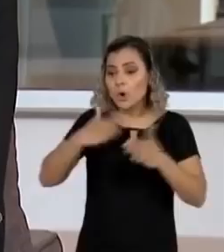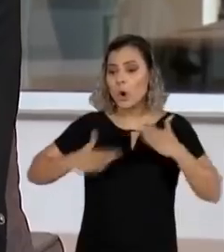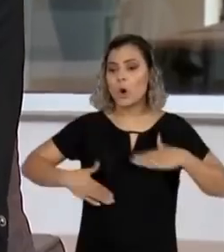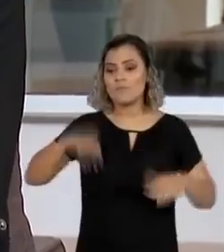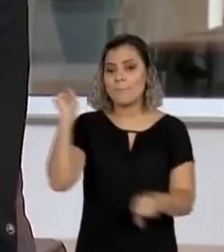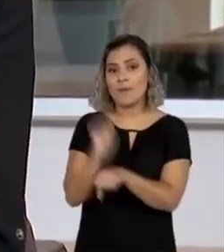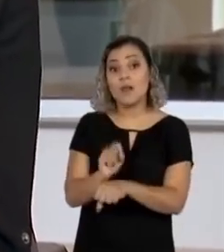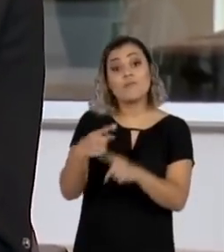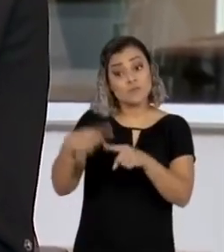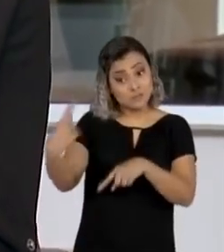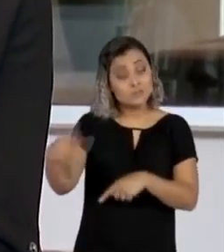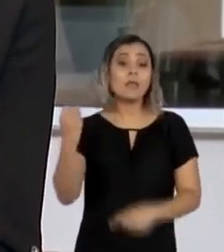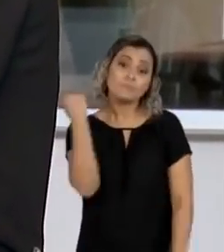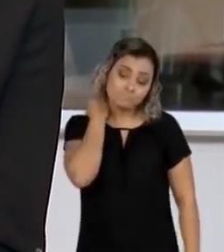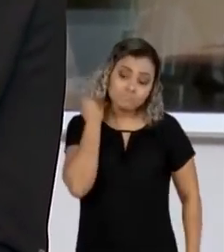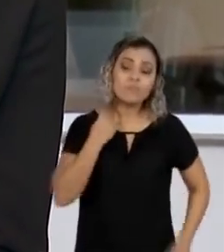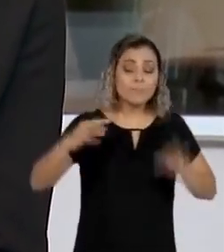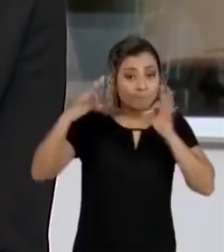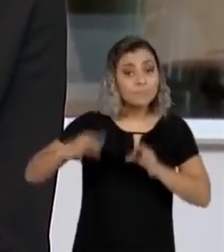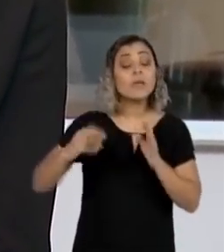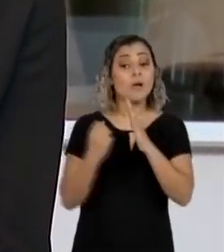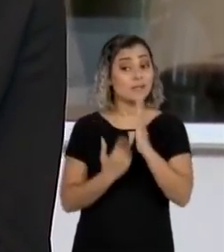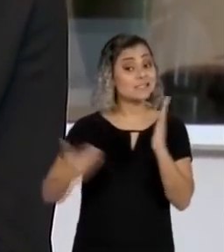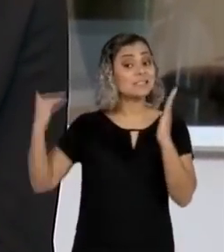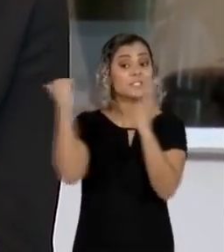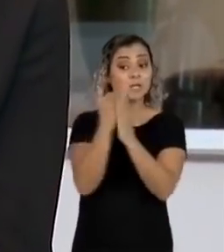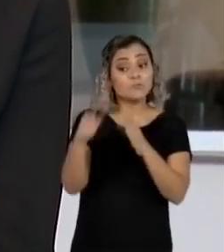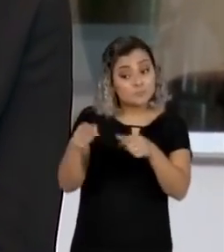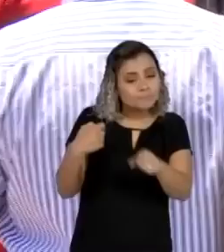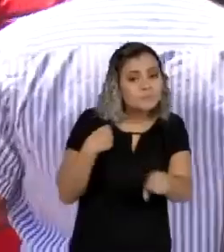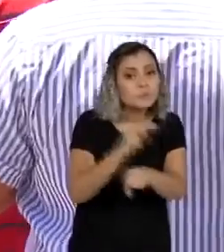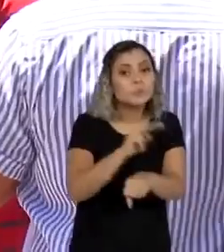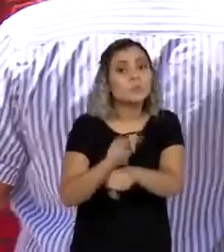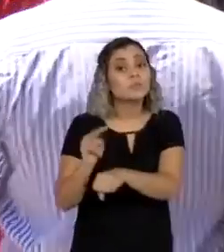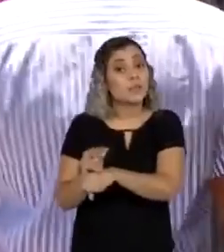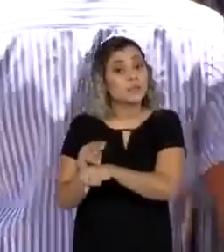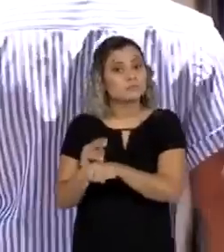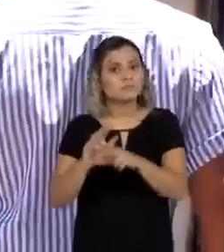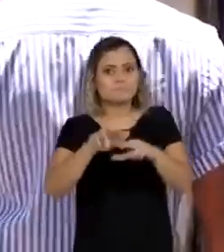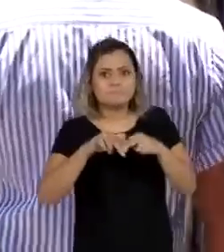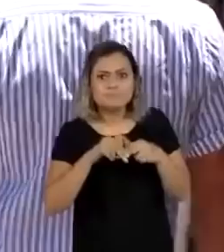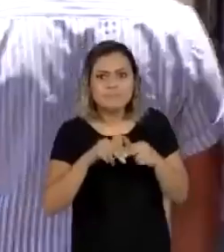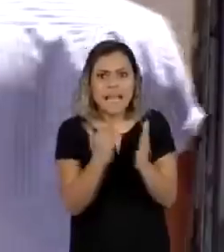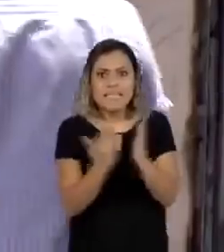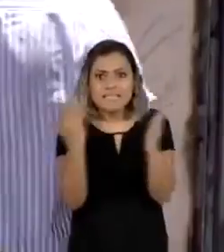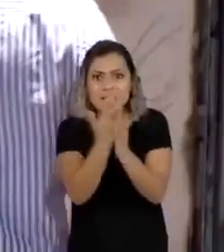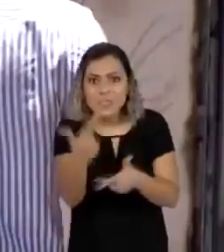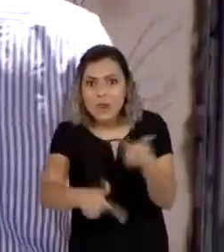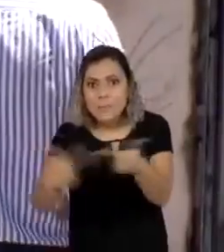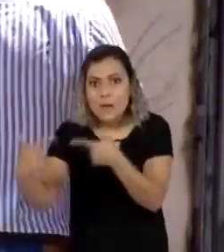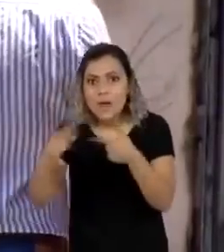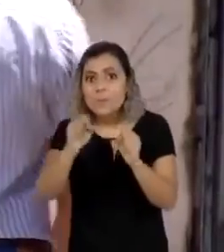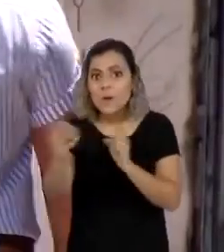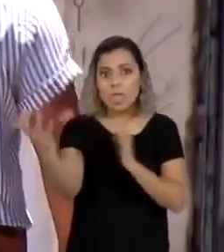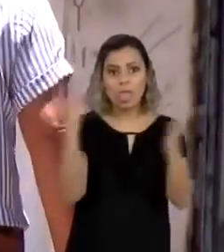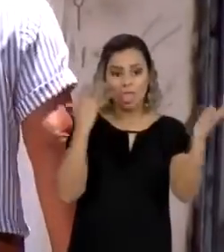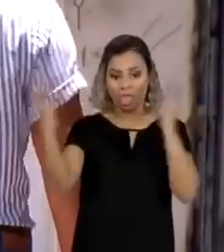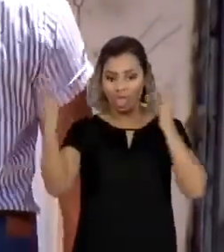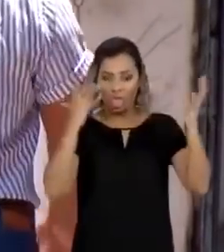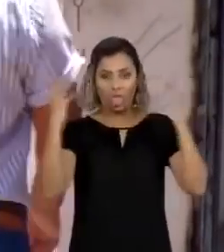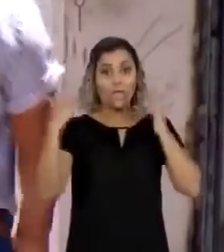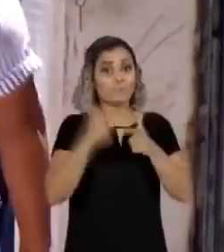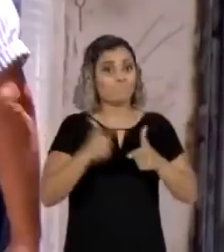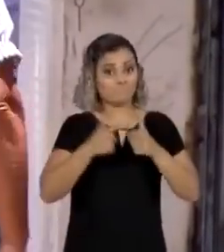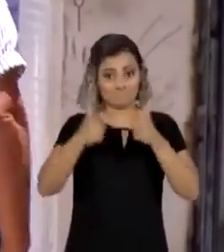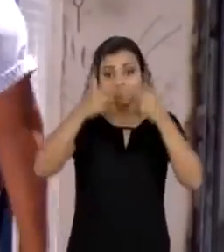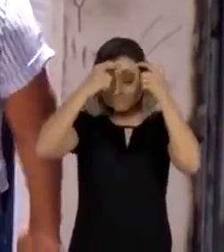com um princípio realmente de burnout e você precisa realmente cuidar disso. O excesso de trabalho pode ser o grande causador de problemas